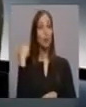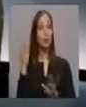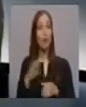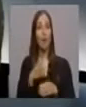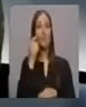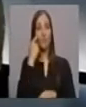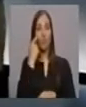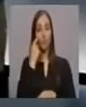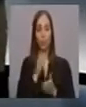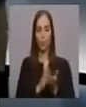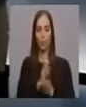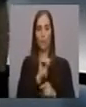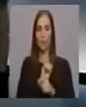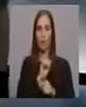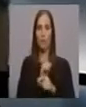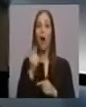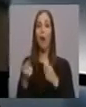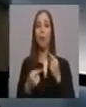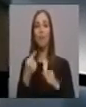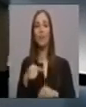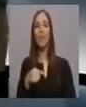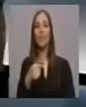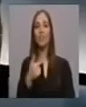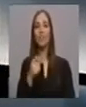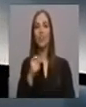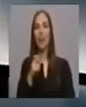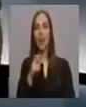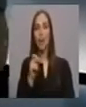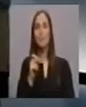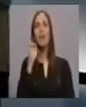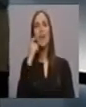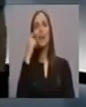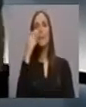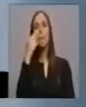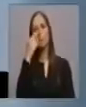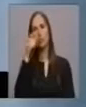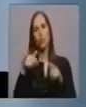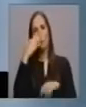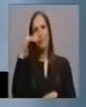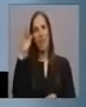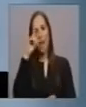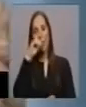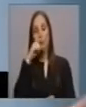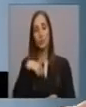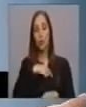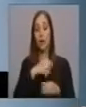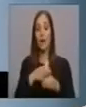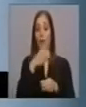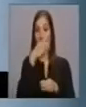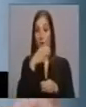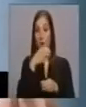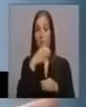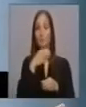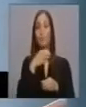algumas delas que tenham para sim os mais 100 brasileiros lembram certamente vamos na garrafa quando ouvimos